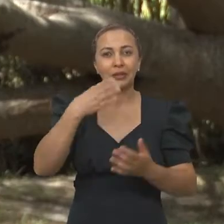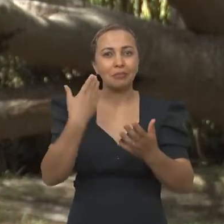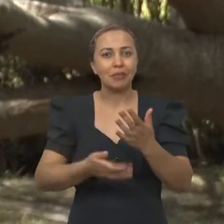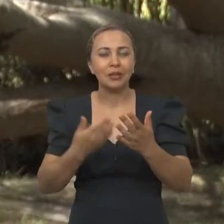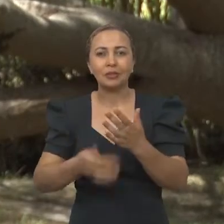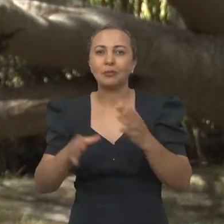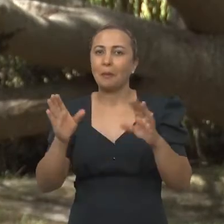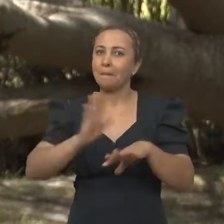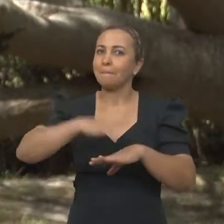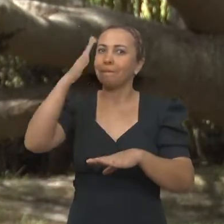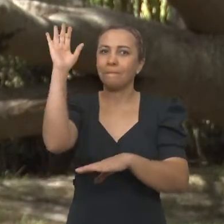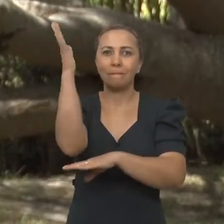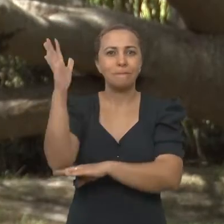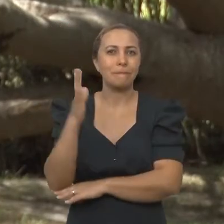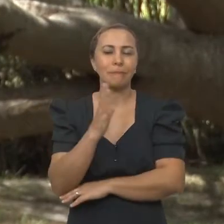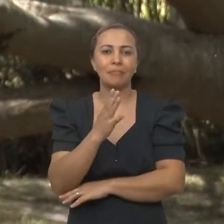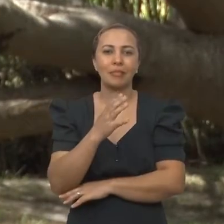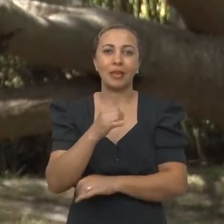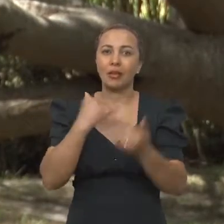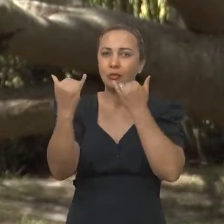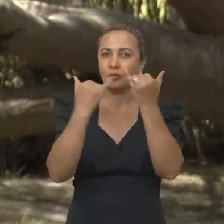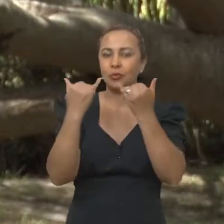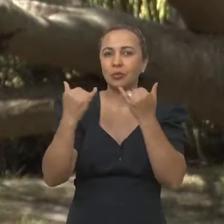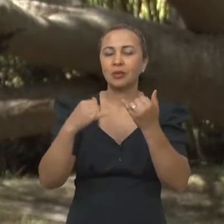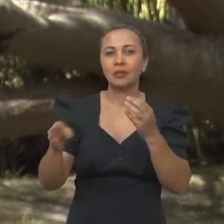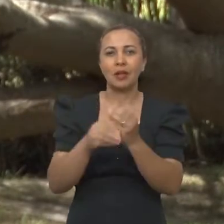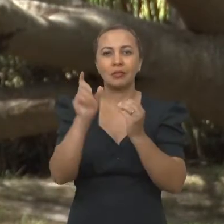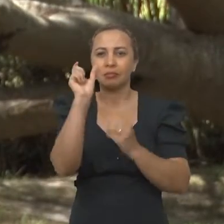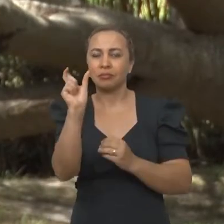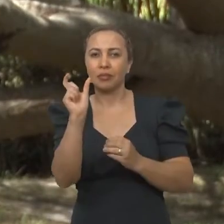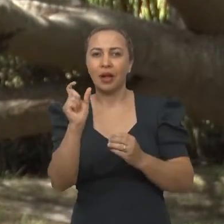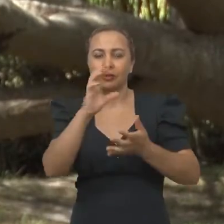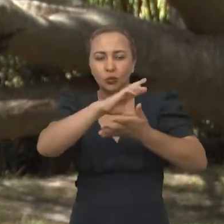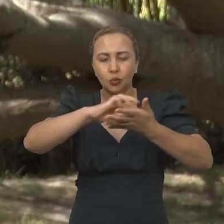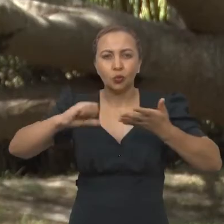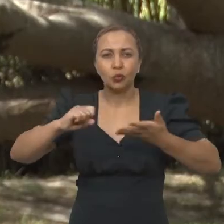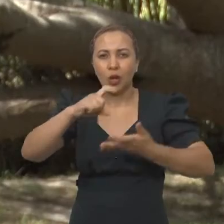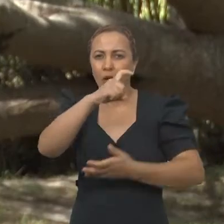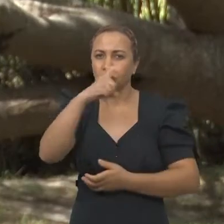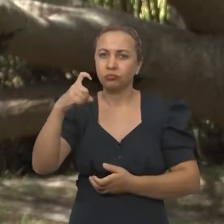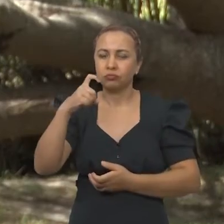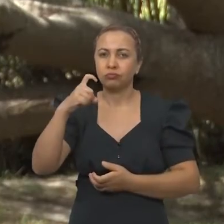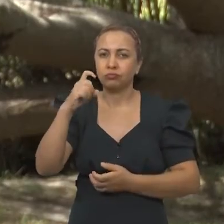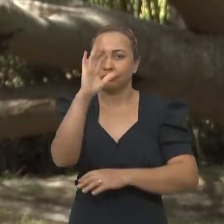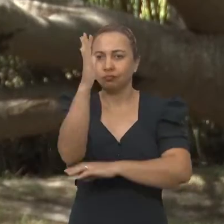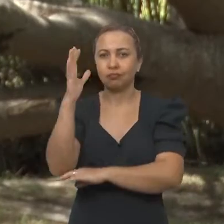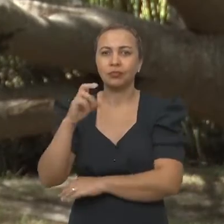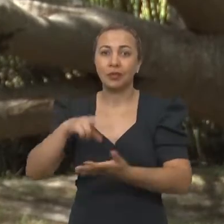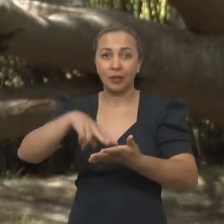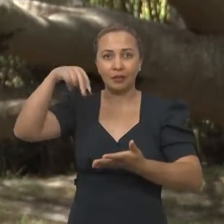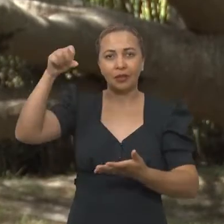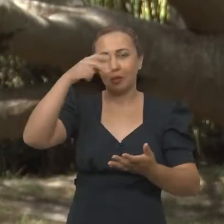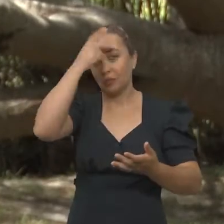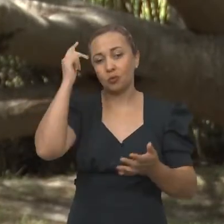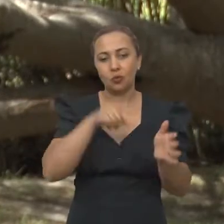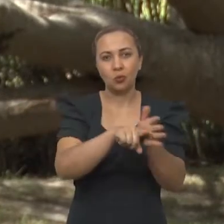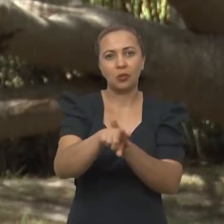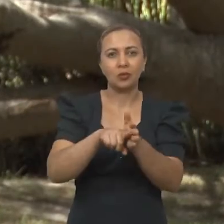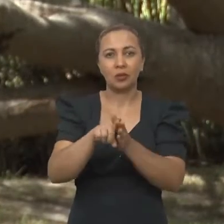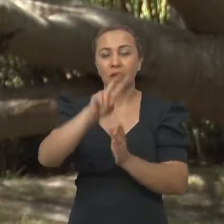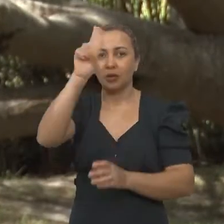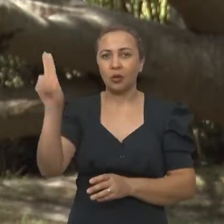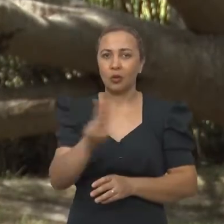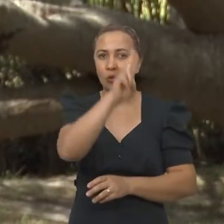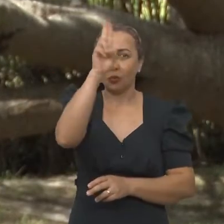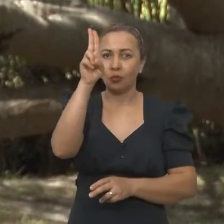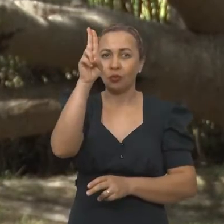maior área desmatada do bioma. E as informações fazem parte do raio-x do desmatamento e foram levantadas por